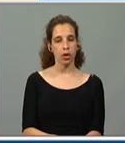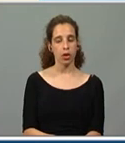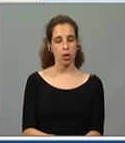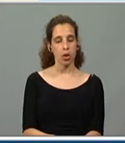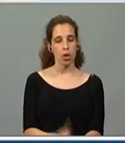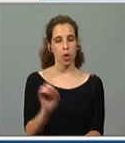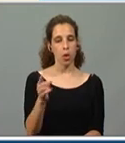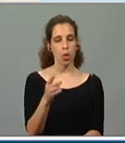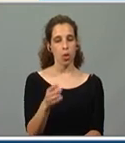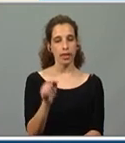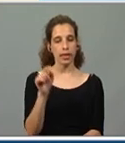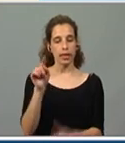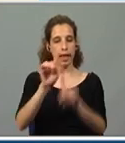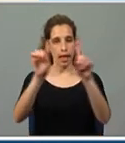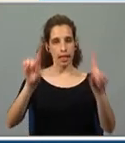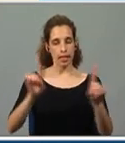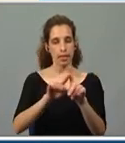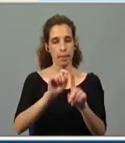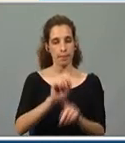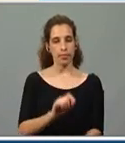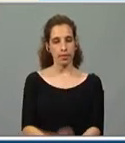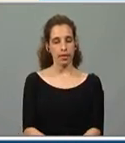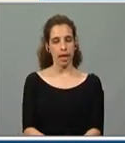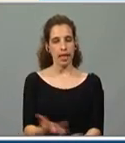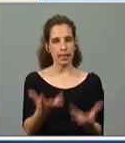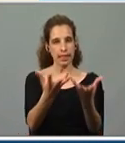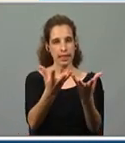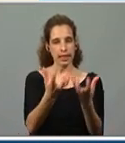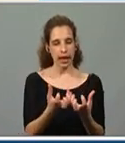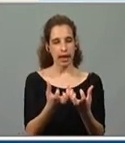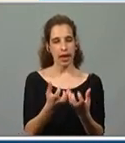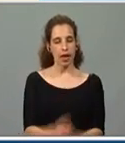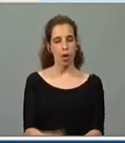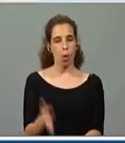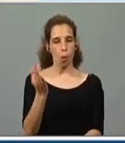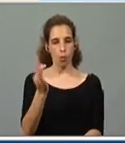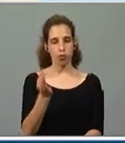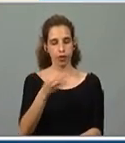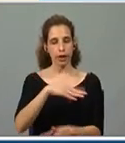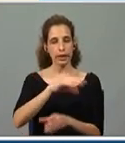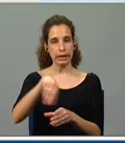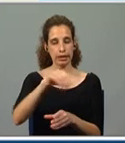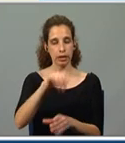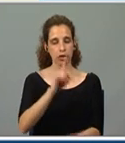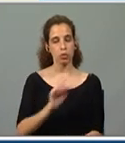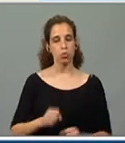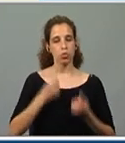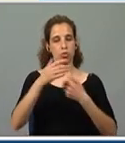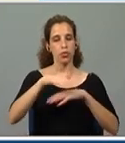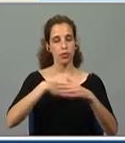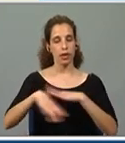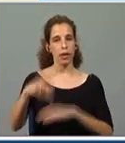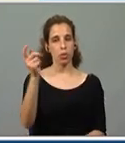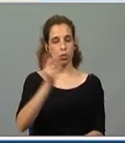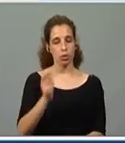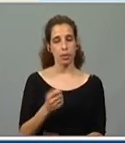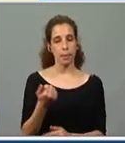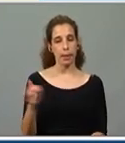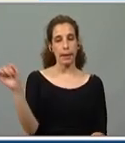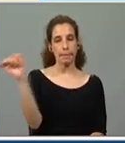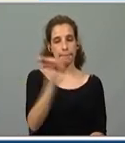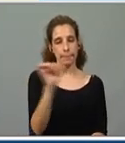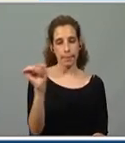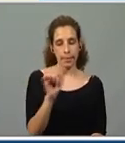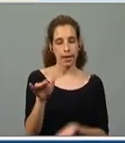cima desta placa, vai atrair a limalha de ferro que está misturada e com isso consegue fazer o desenho. Para apagar,